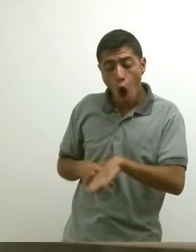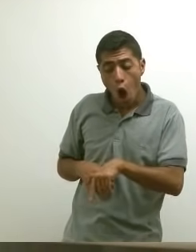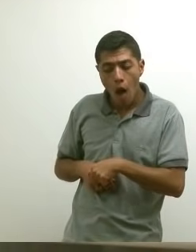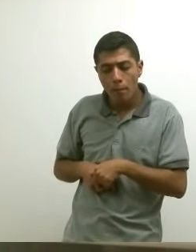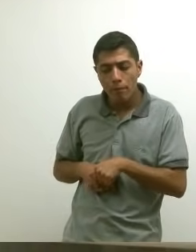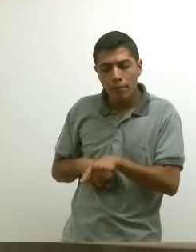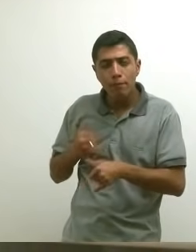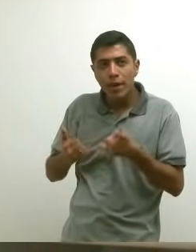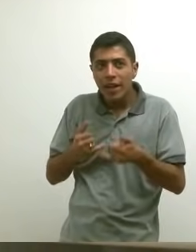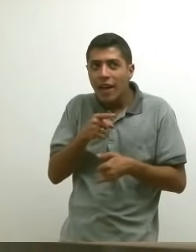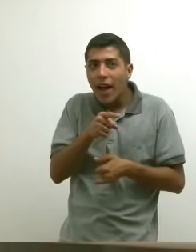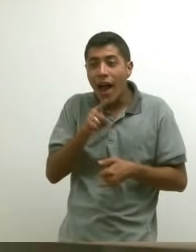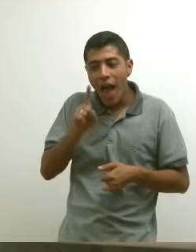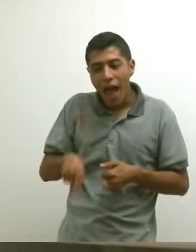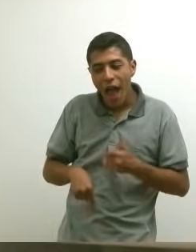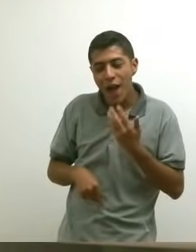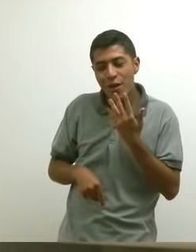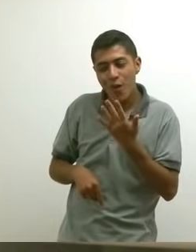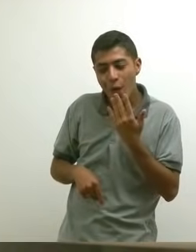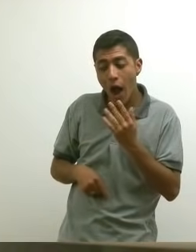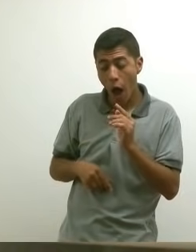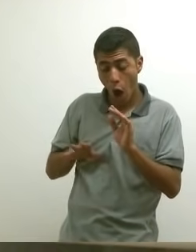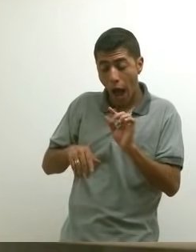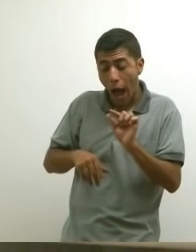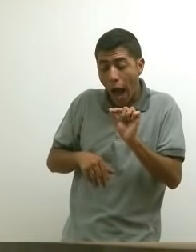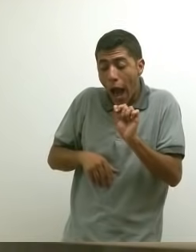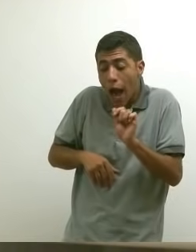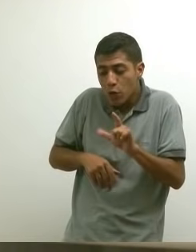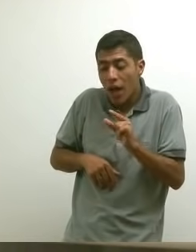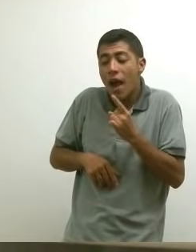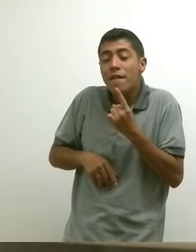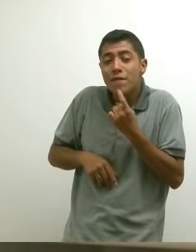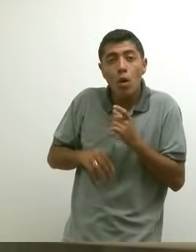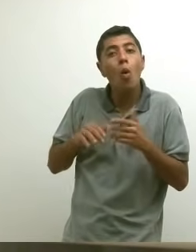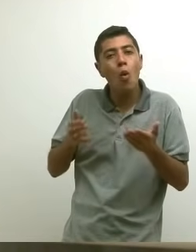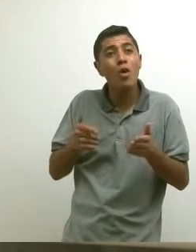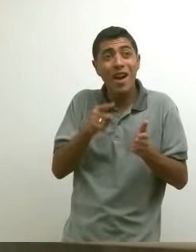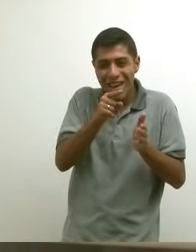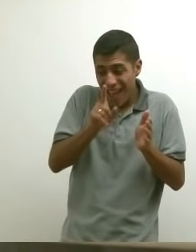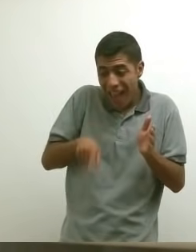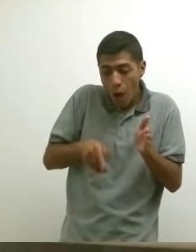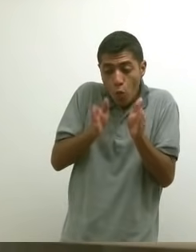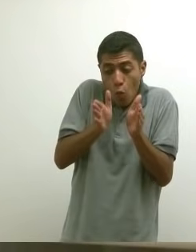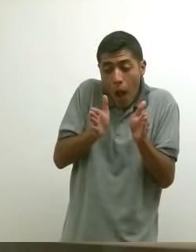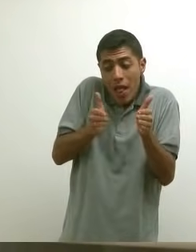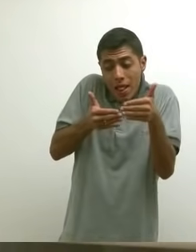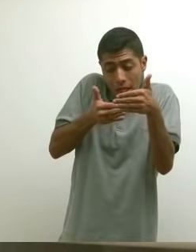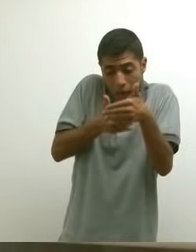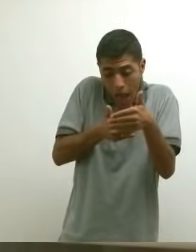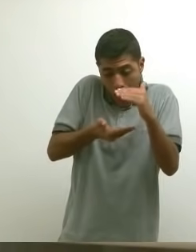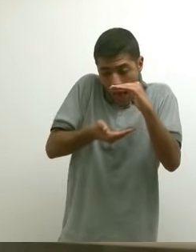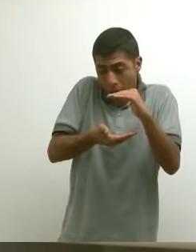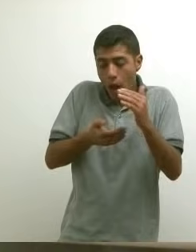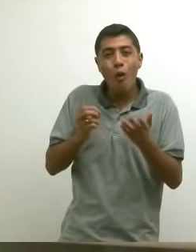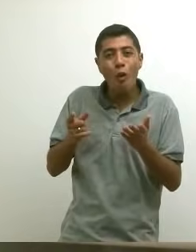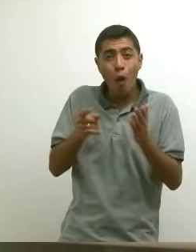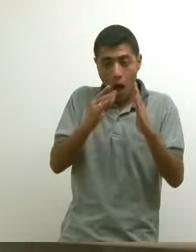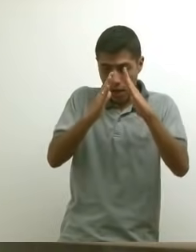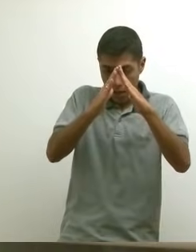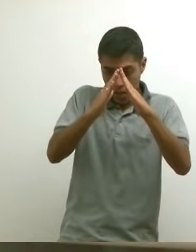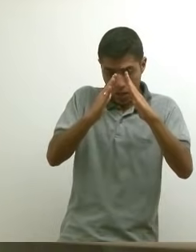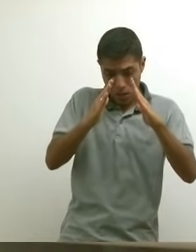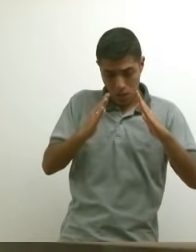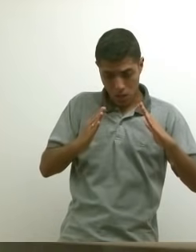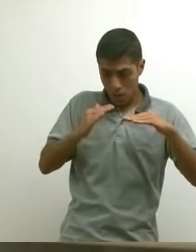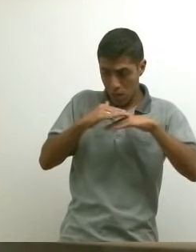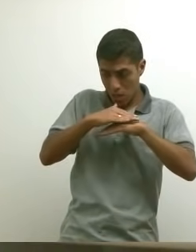é uma cor ao invés dela experienciar isso é é muito interessante a gente vê